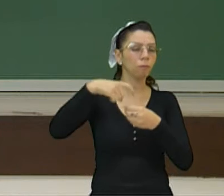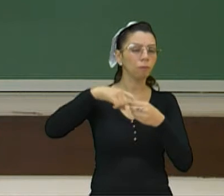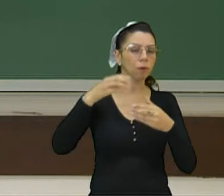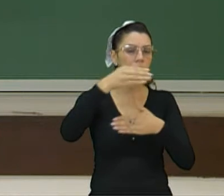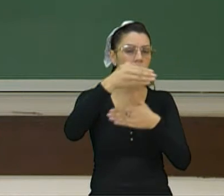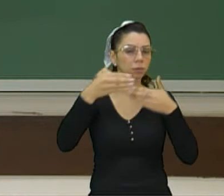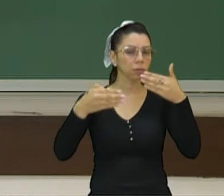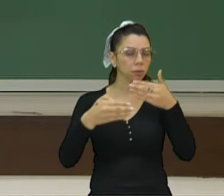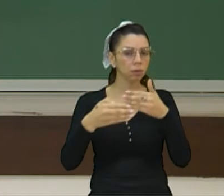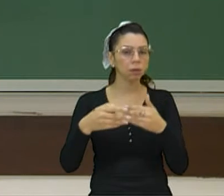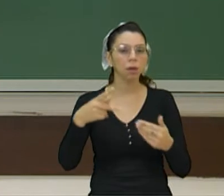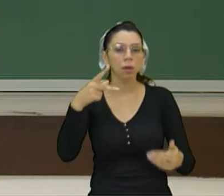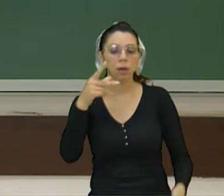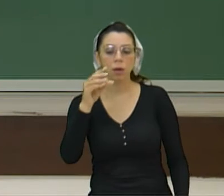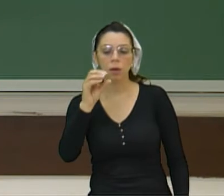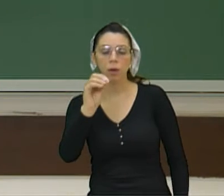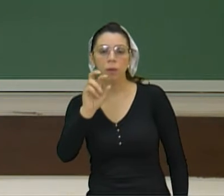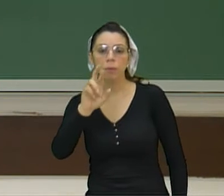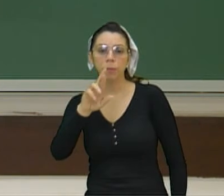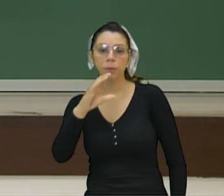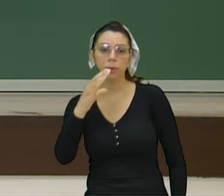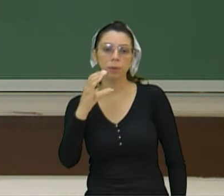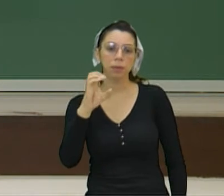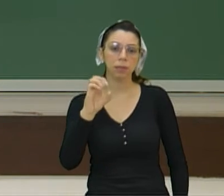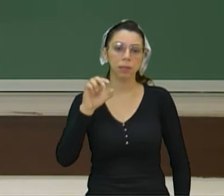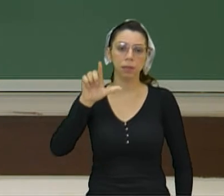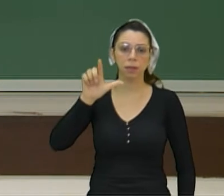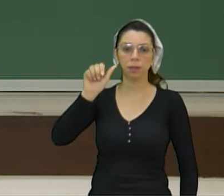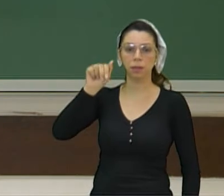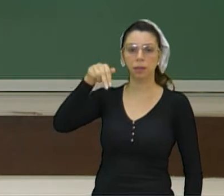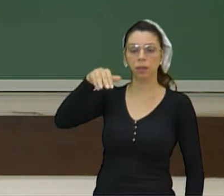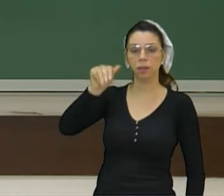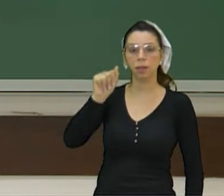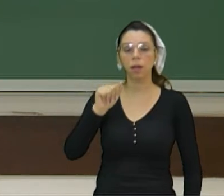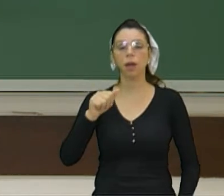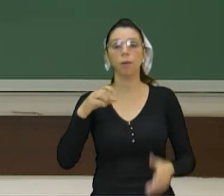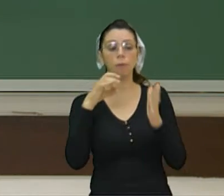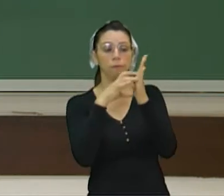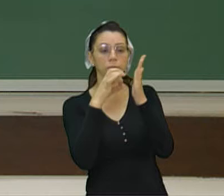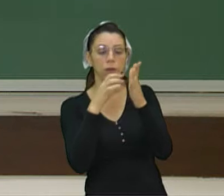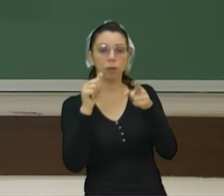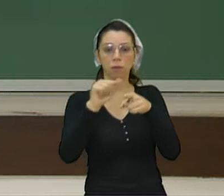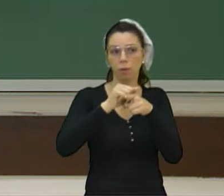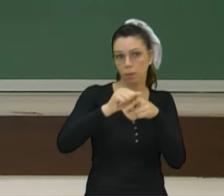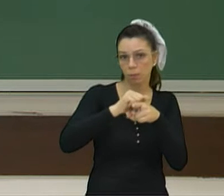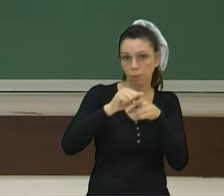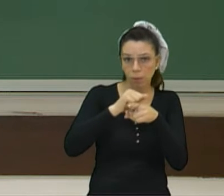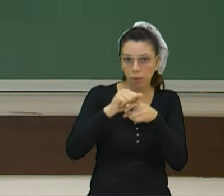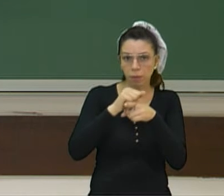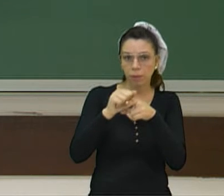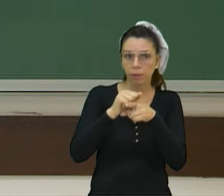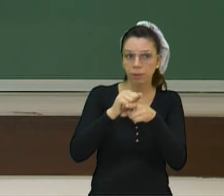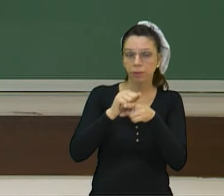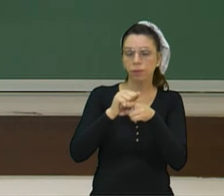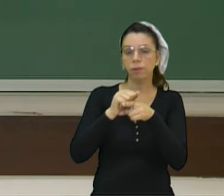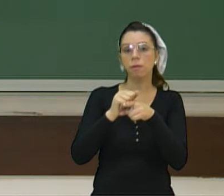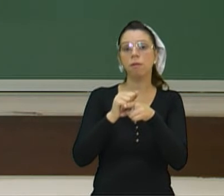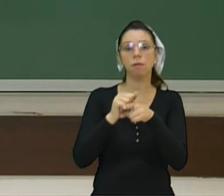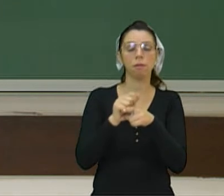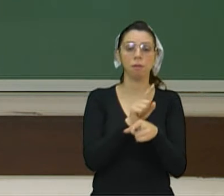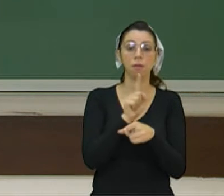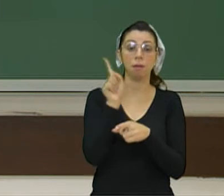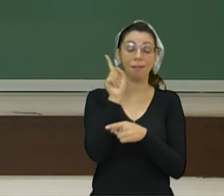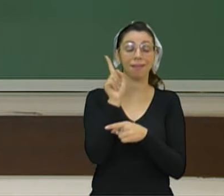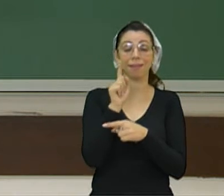a porcelana, o vidro, né, a borracha, está no último lá, porque a resistividade lá é bem alta